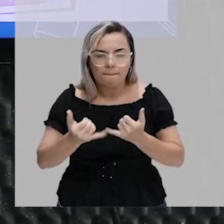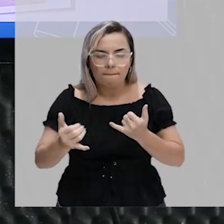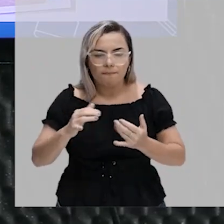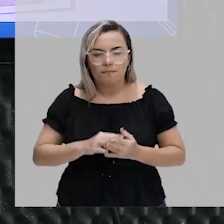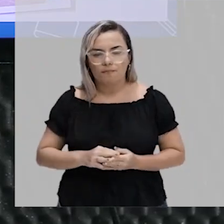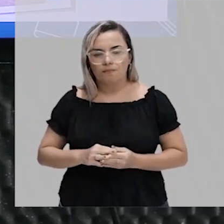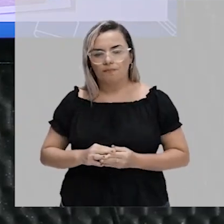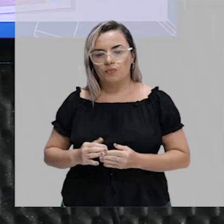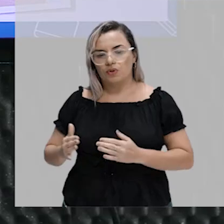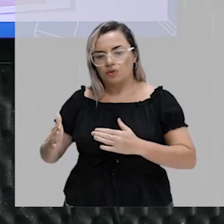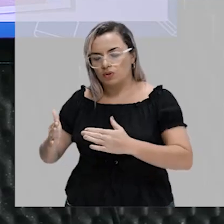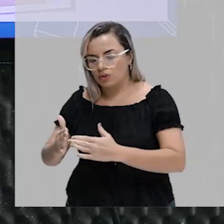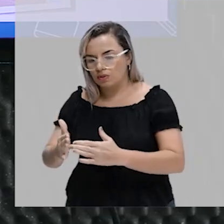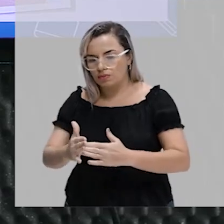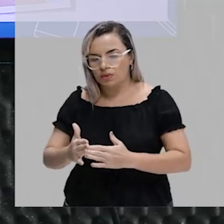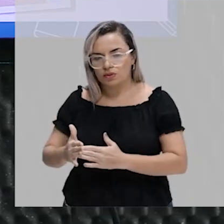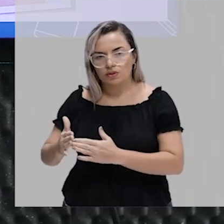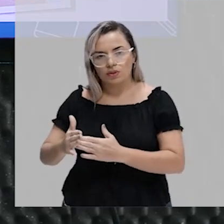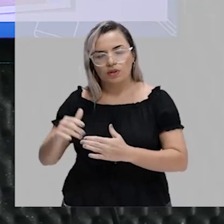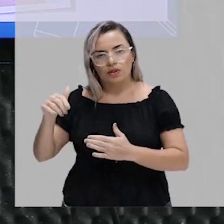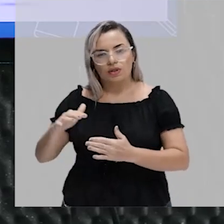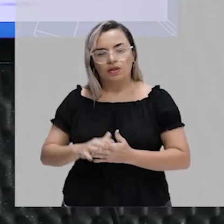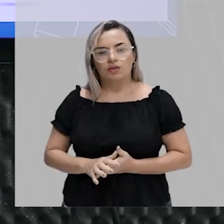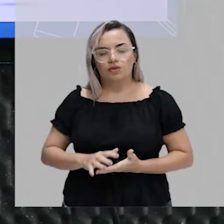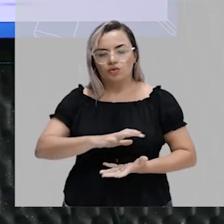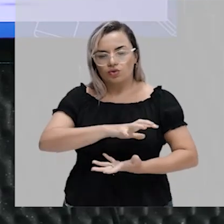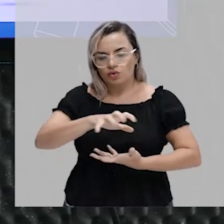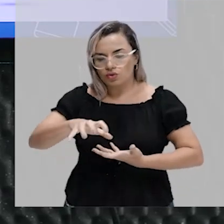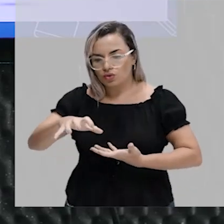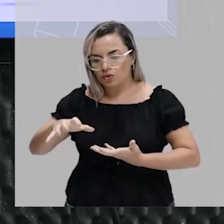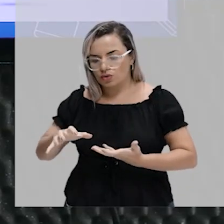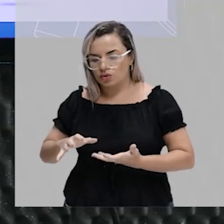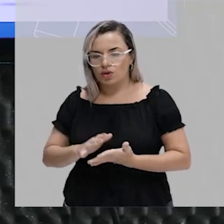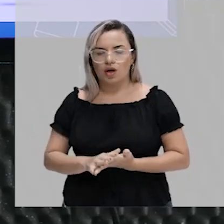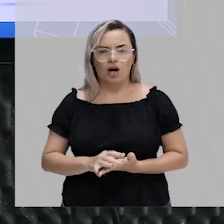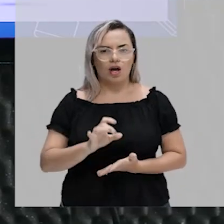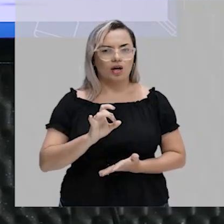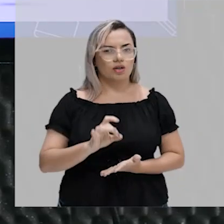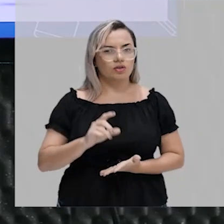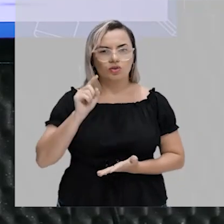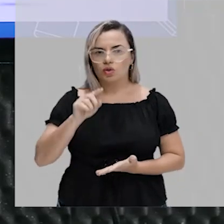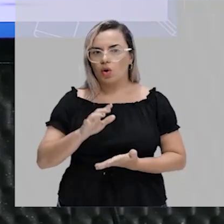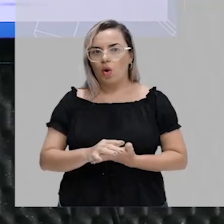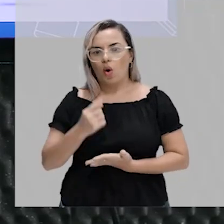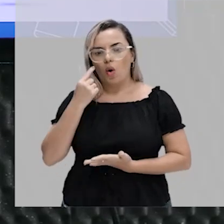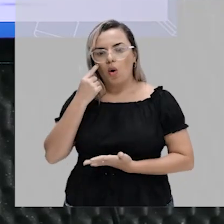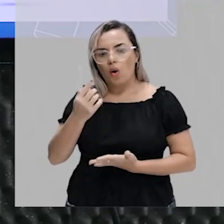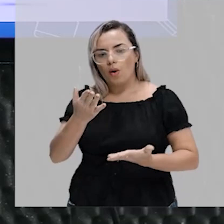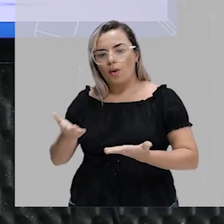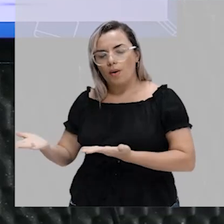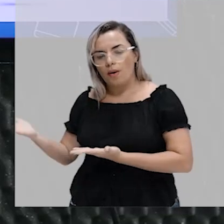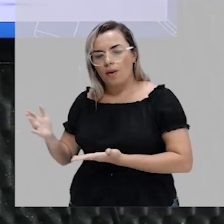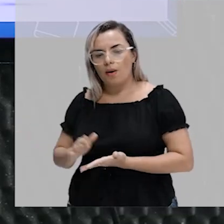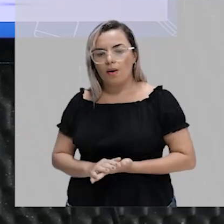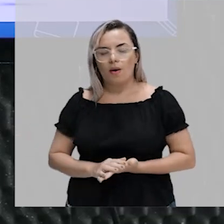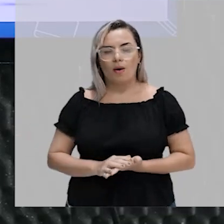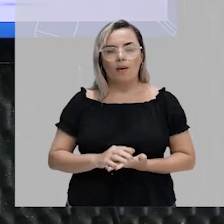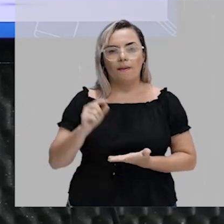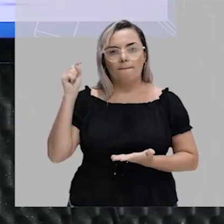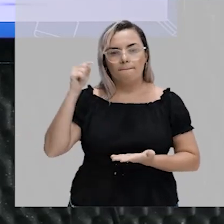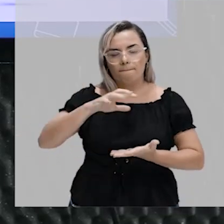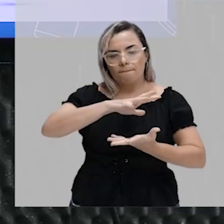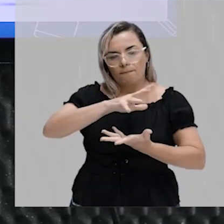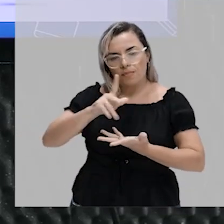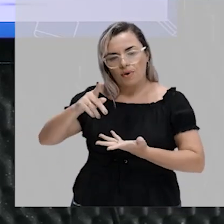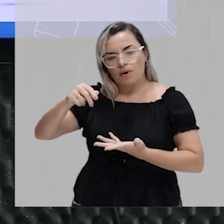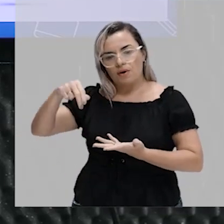margens dos continentes, tá? Então, basta você olhar aqui para o suposto Pangeia. Olha aqui, a América